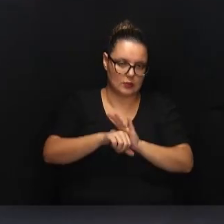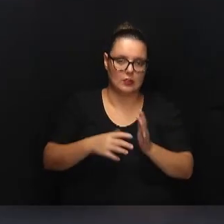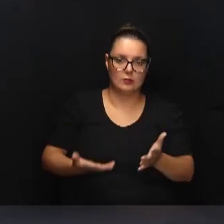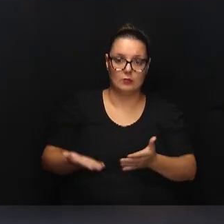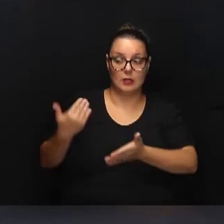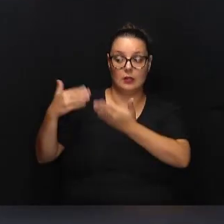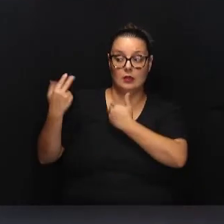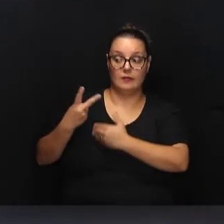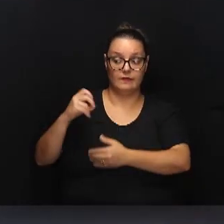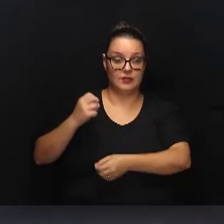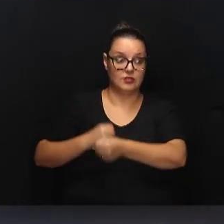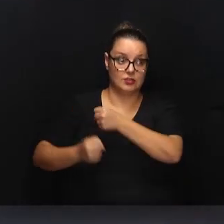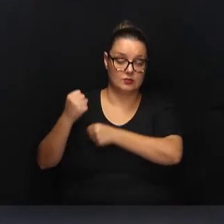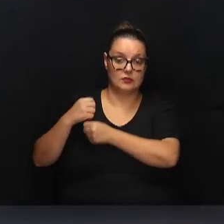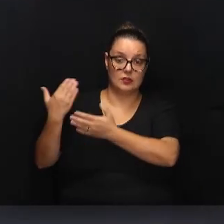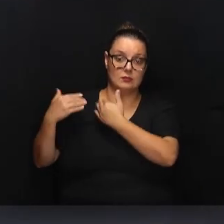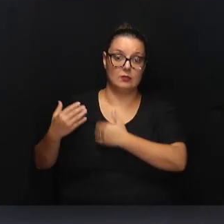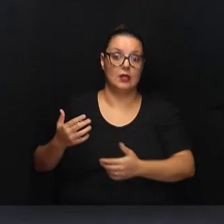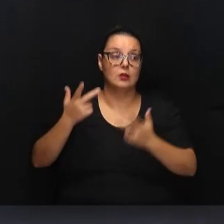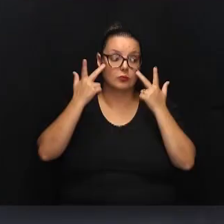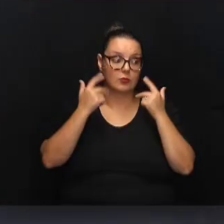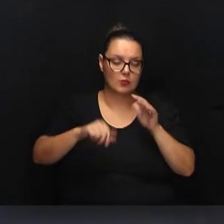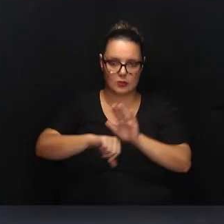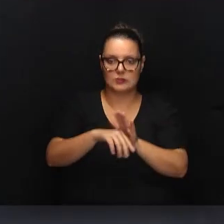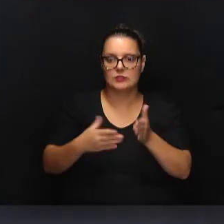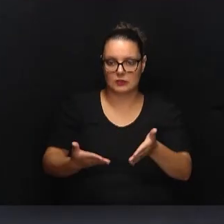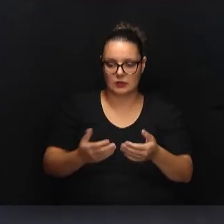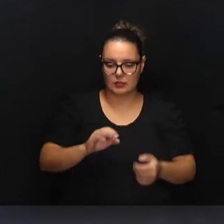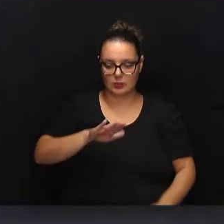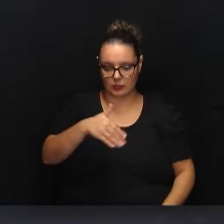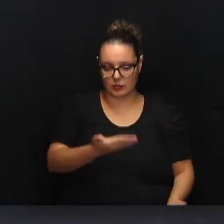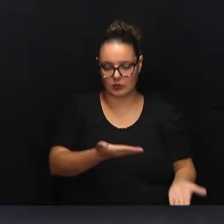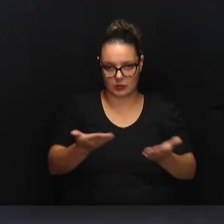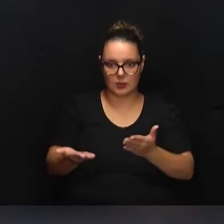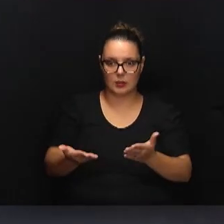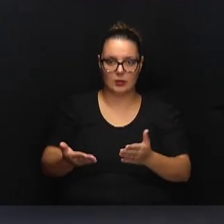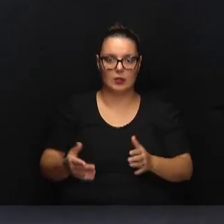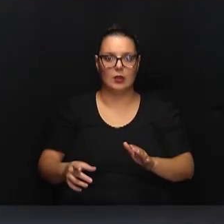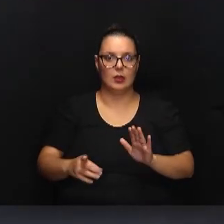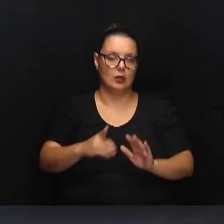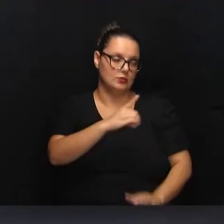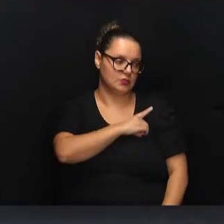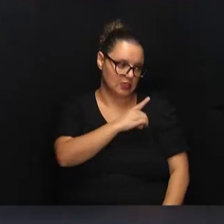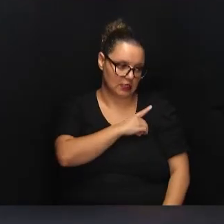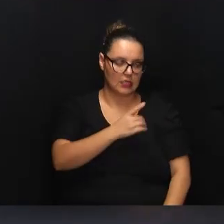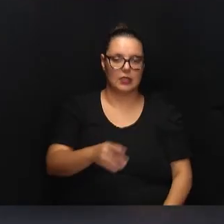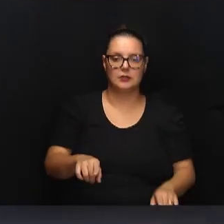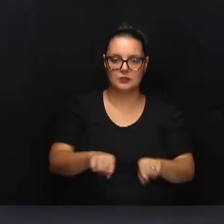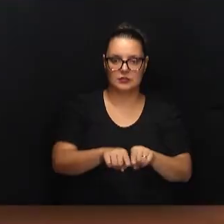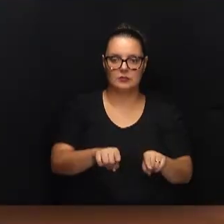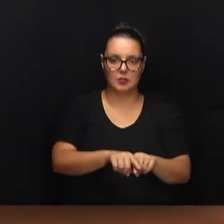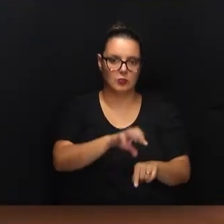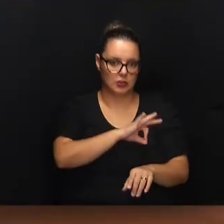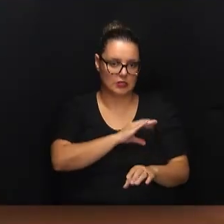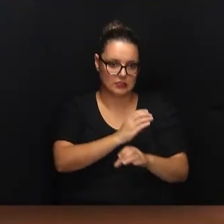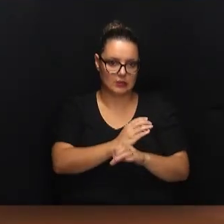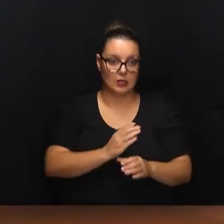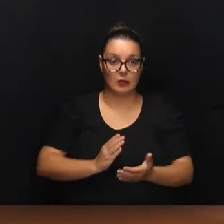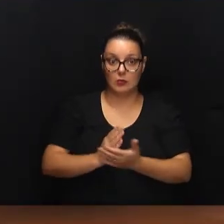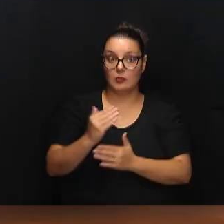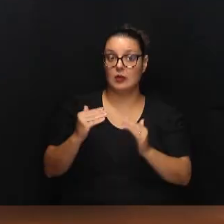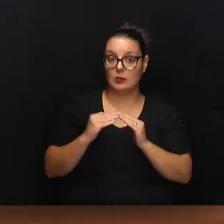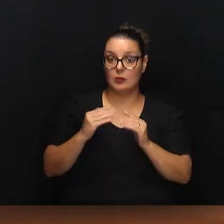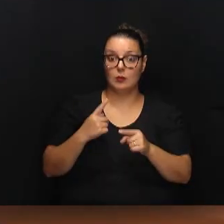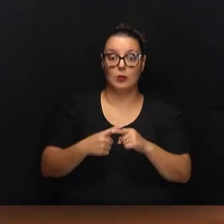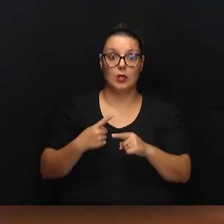comum o crime de saidinha de banco. Quando nós apresentamos essa lei aos delegados de polícia civil, eles aprovaram imediatamente, porque os